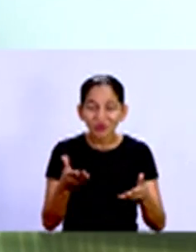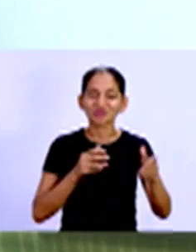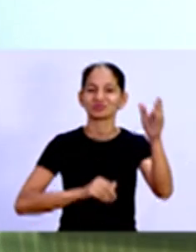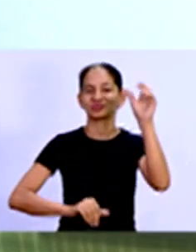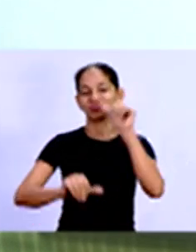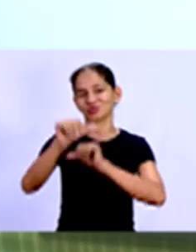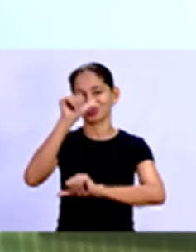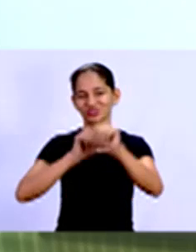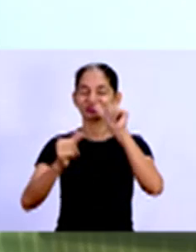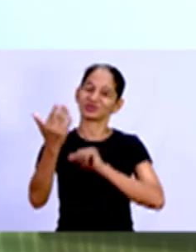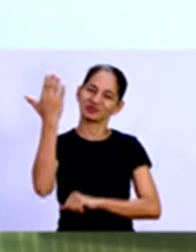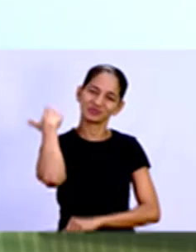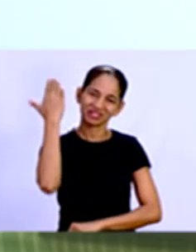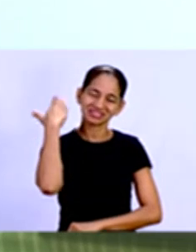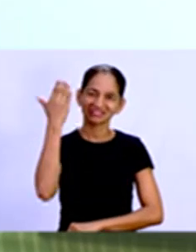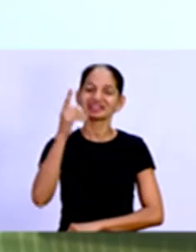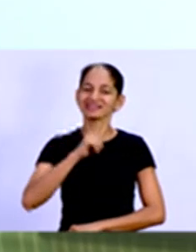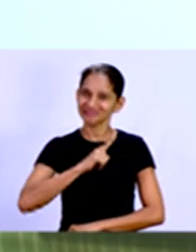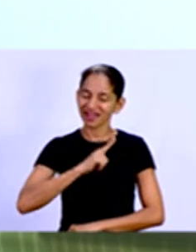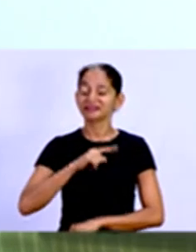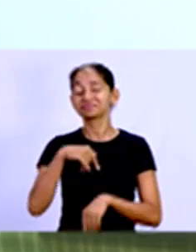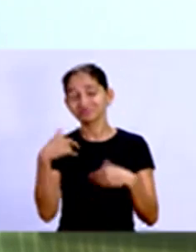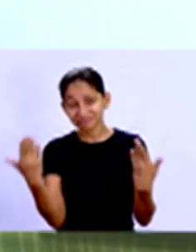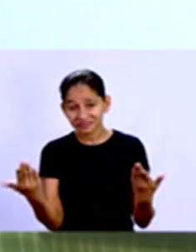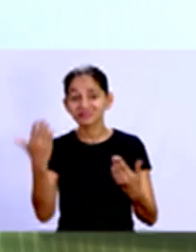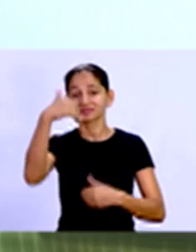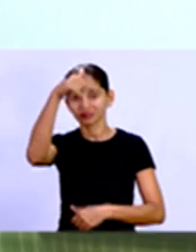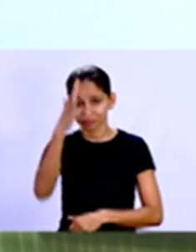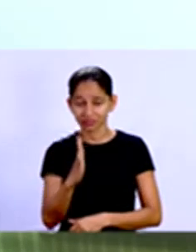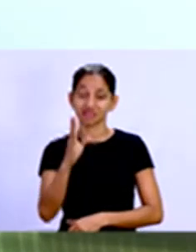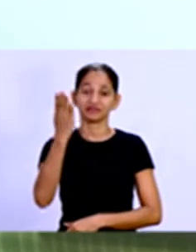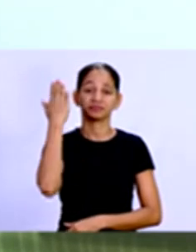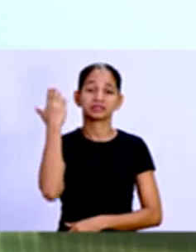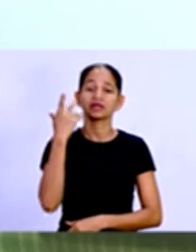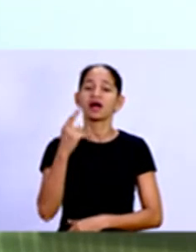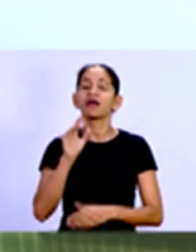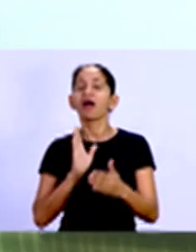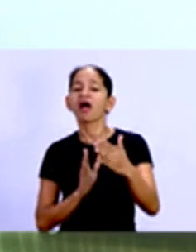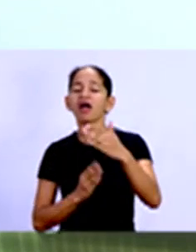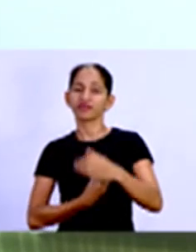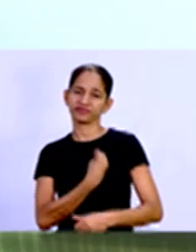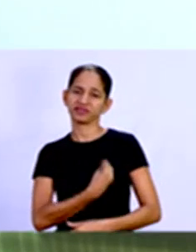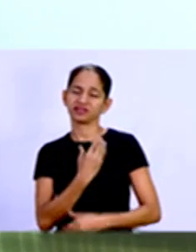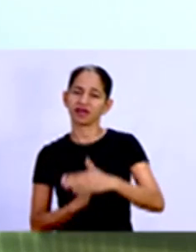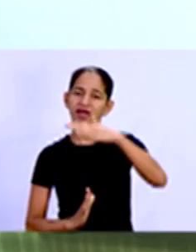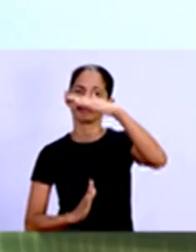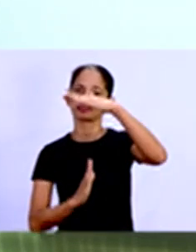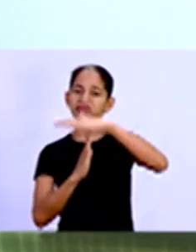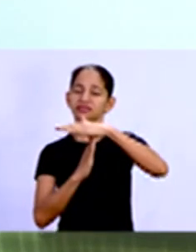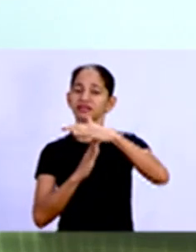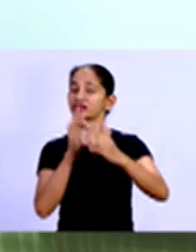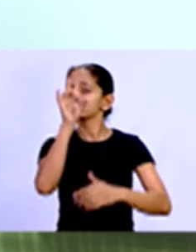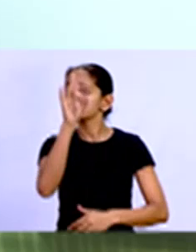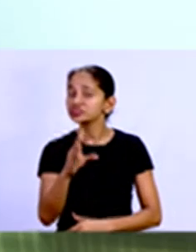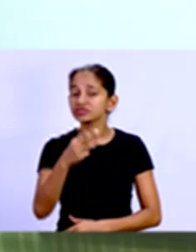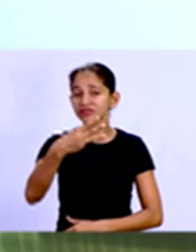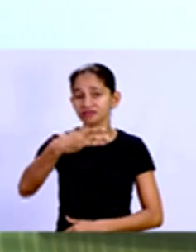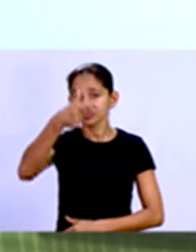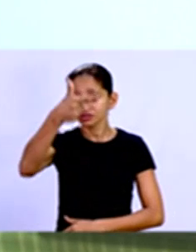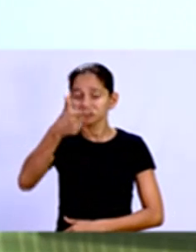Até um tempo, as pessoas do Brasil, a expectativa de vida delas era até 32 anos de